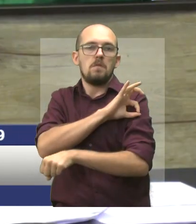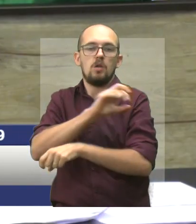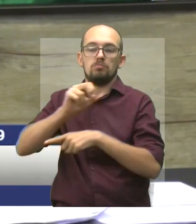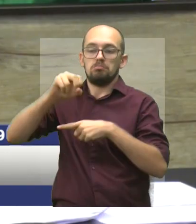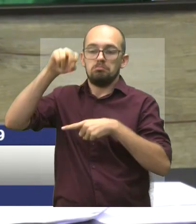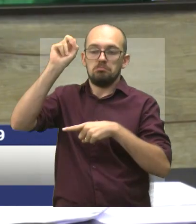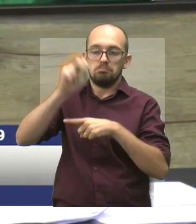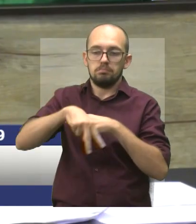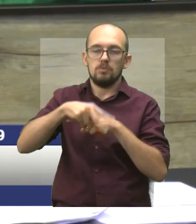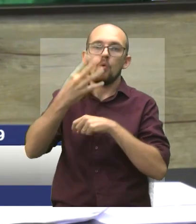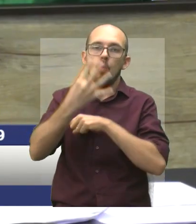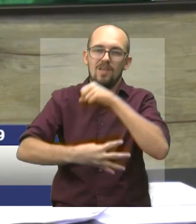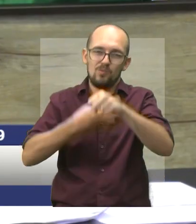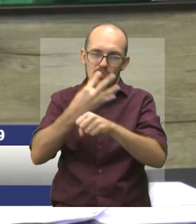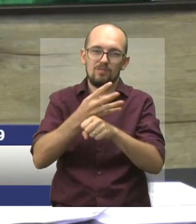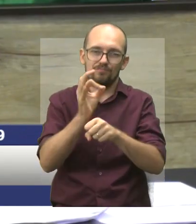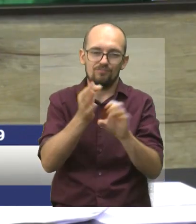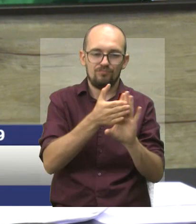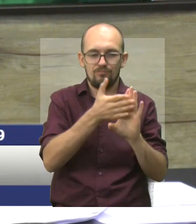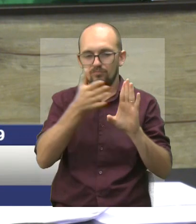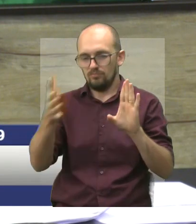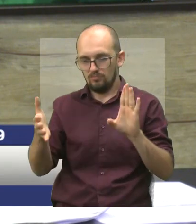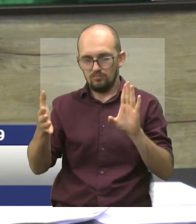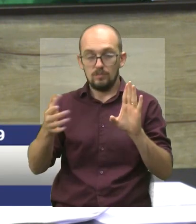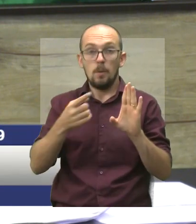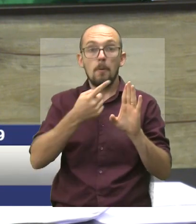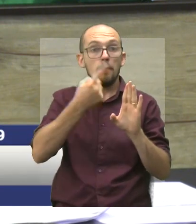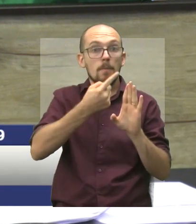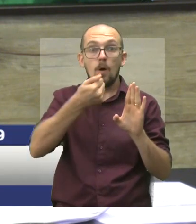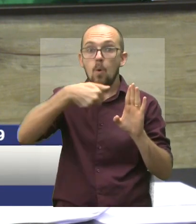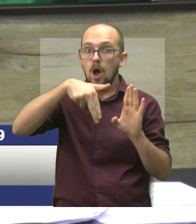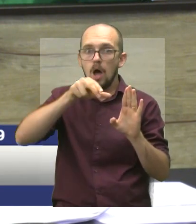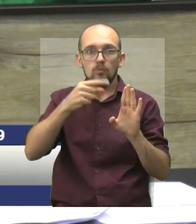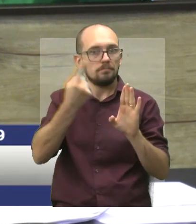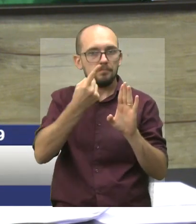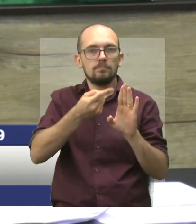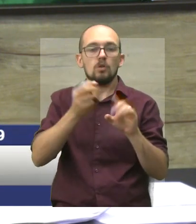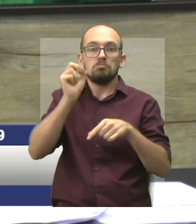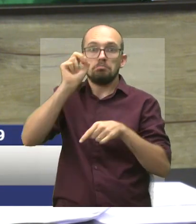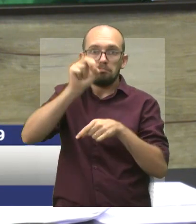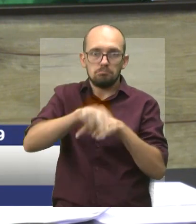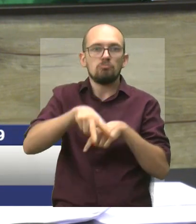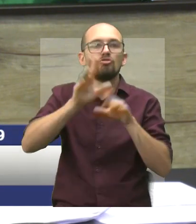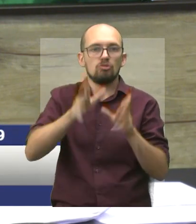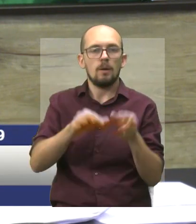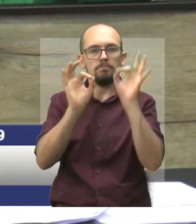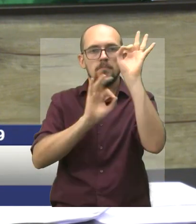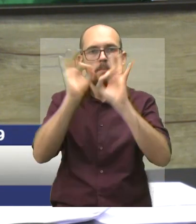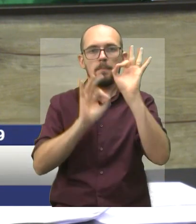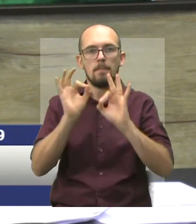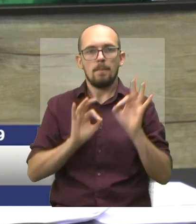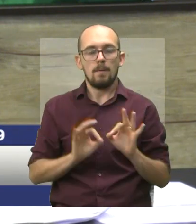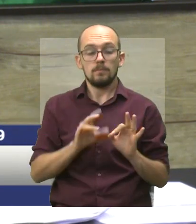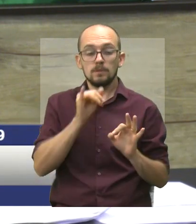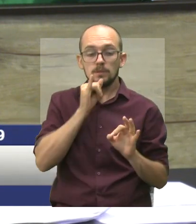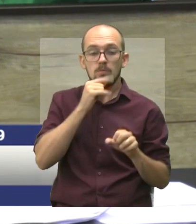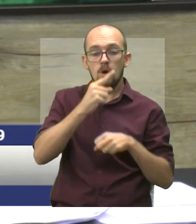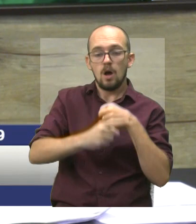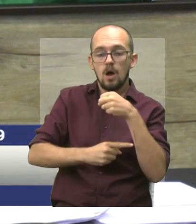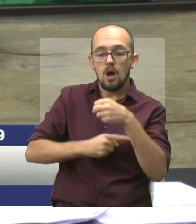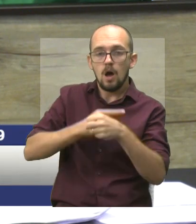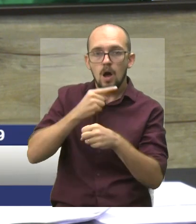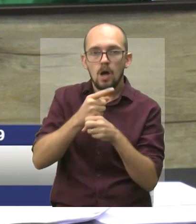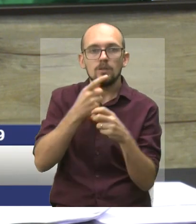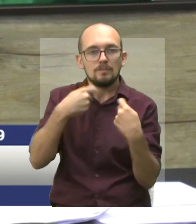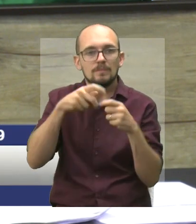próximos 4 anos. E aí, então, a cada ano, nós adequamos a LDO,